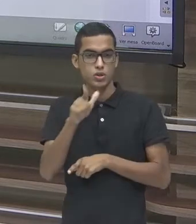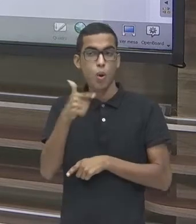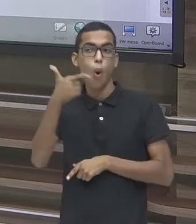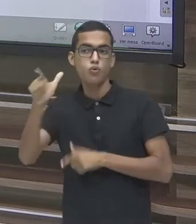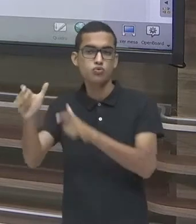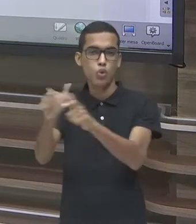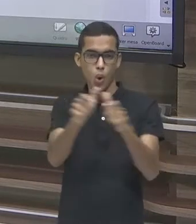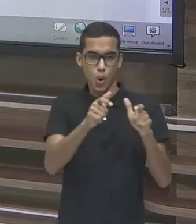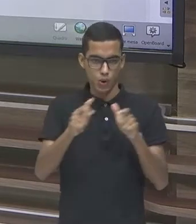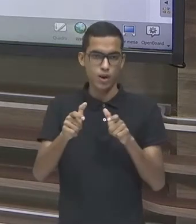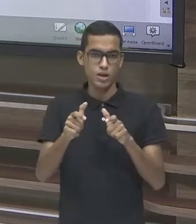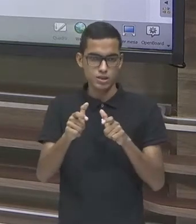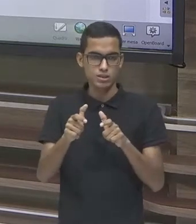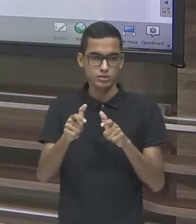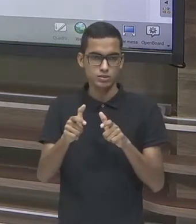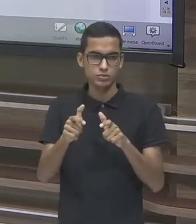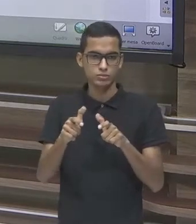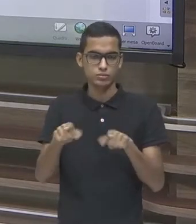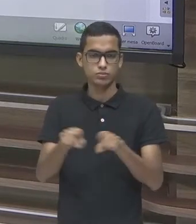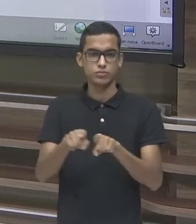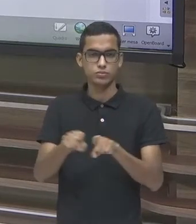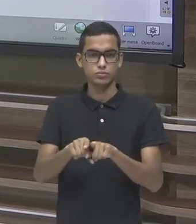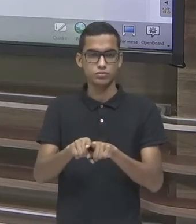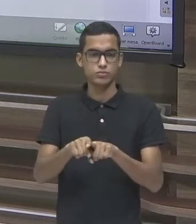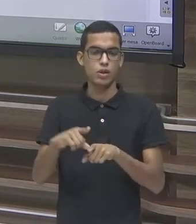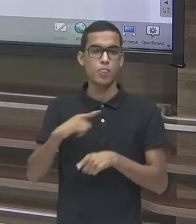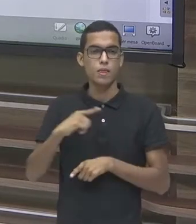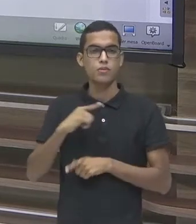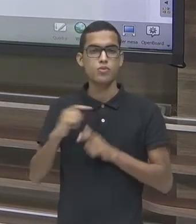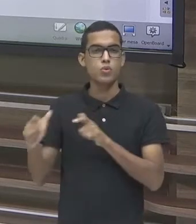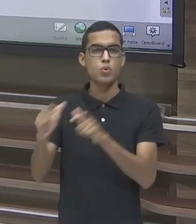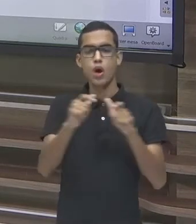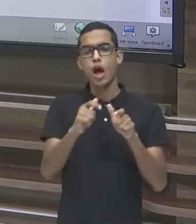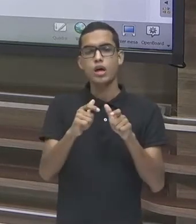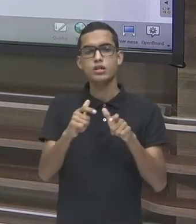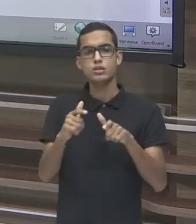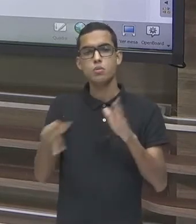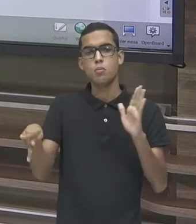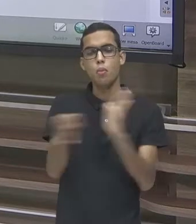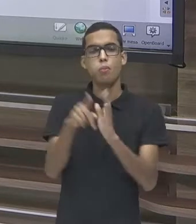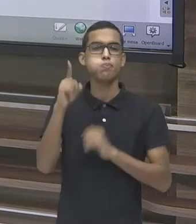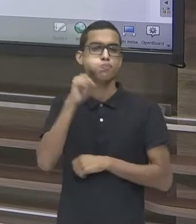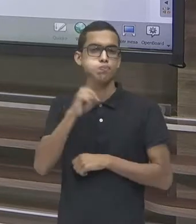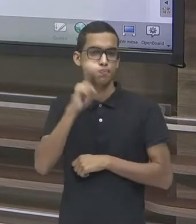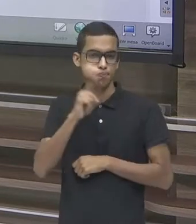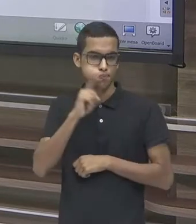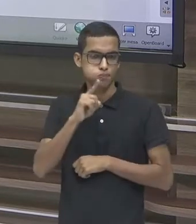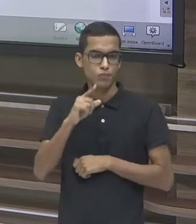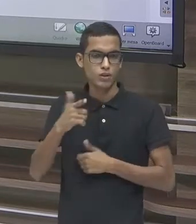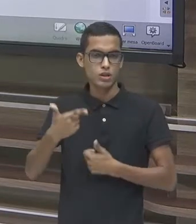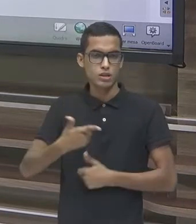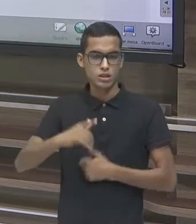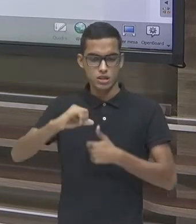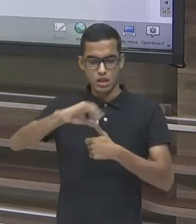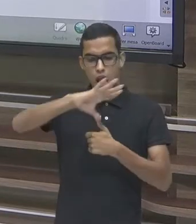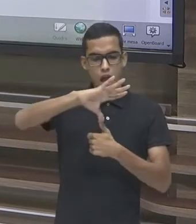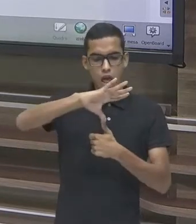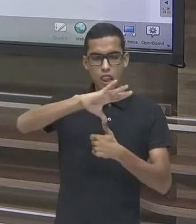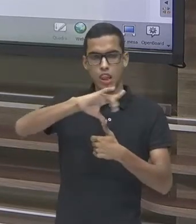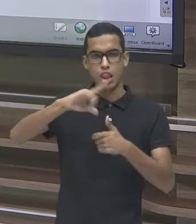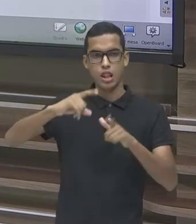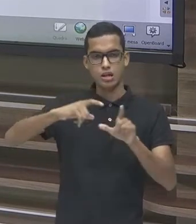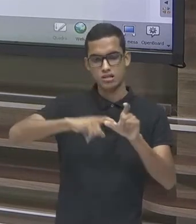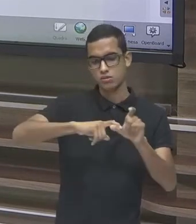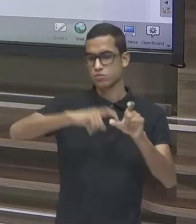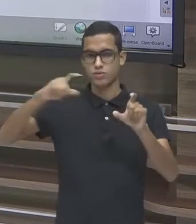seja, com terras contínuas. A gente tem territórios dos Estados Unidos que estão soltos, né? Não fazem parte, não estão ligados à